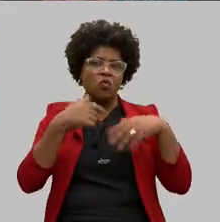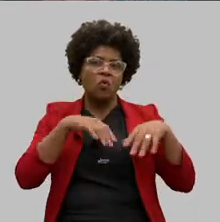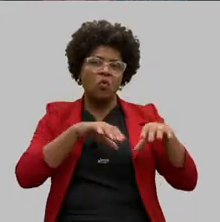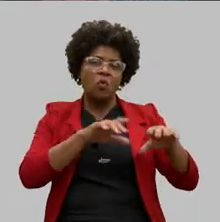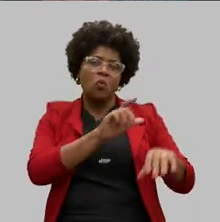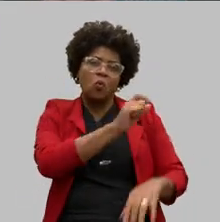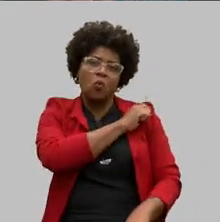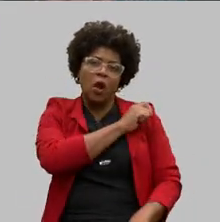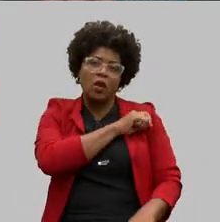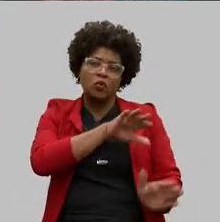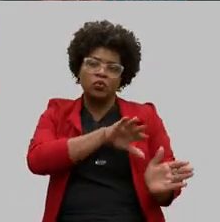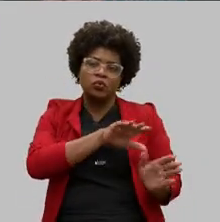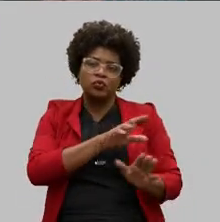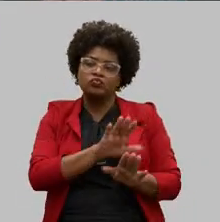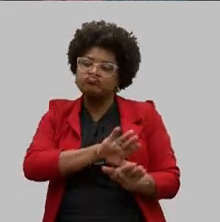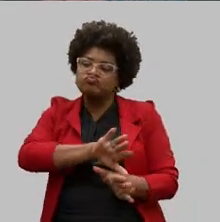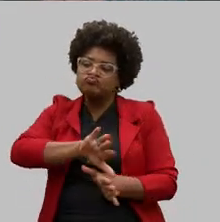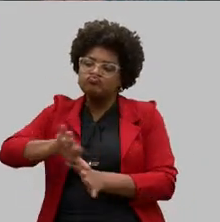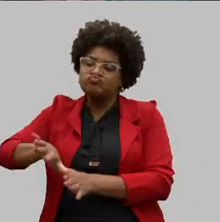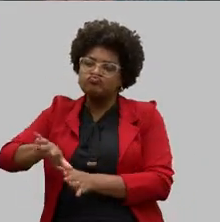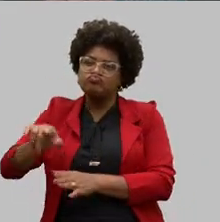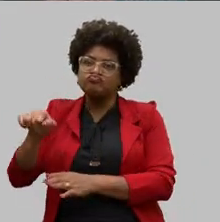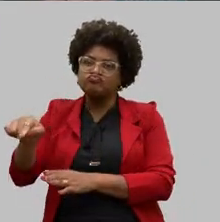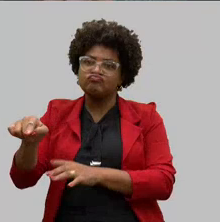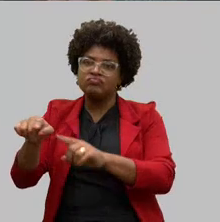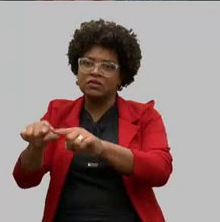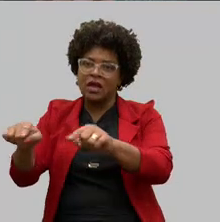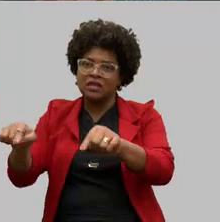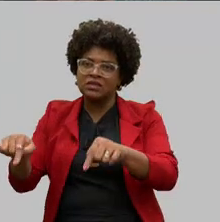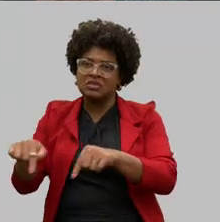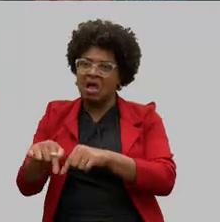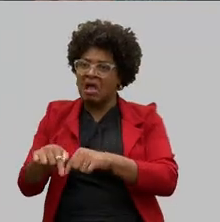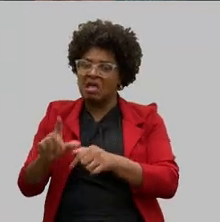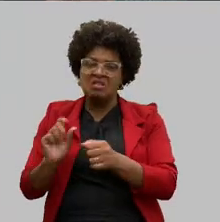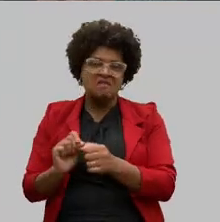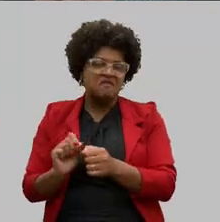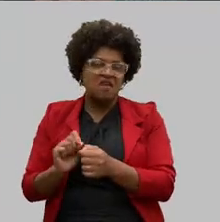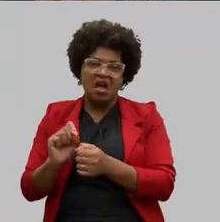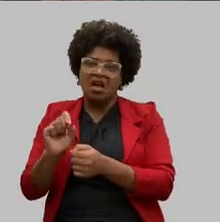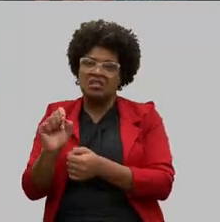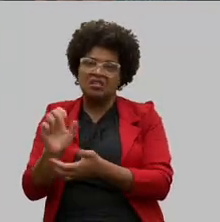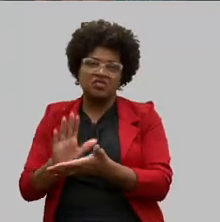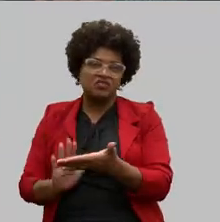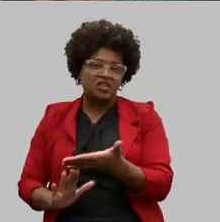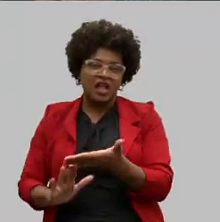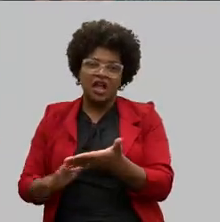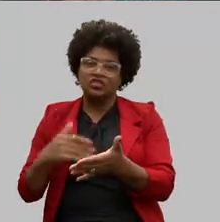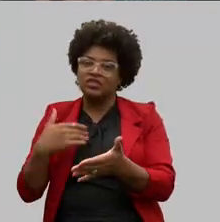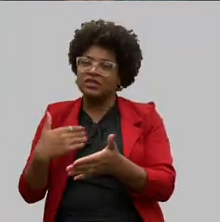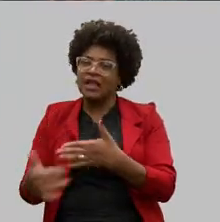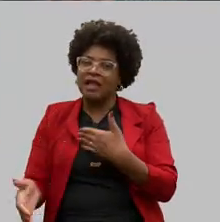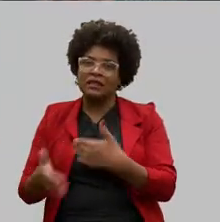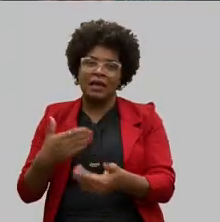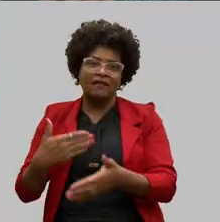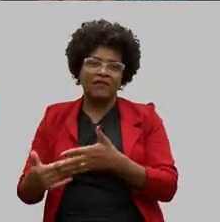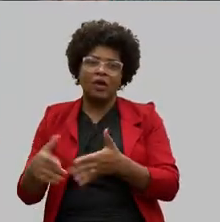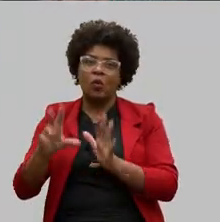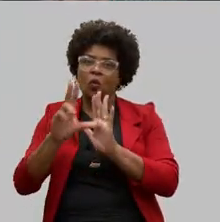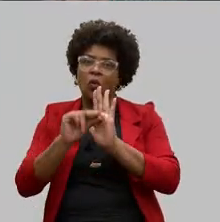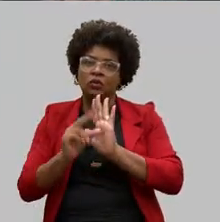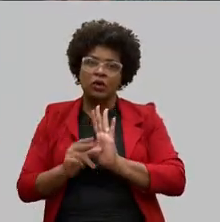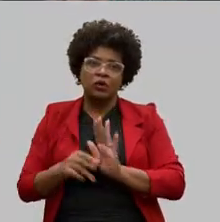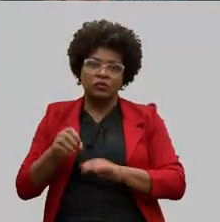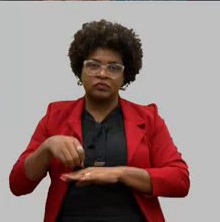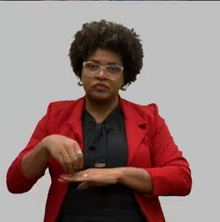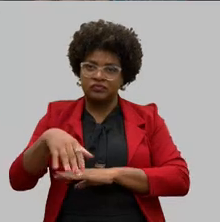da sala muitas vezes fazendo atividades que não tem nada a ver com o que se passa na sala no momento 50% dos